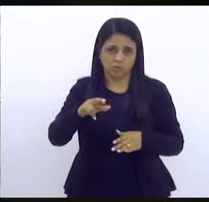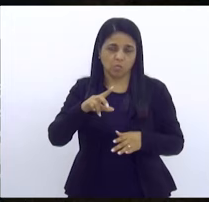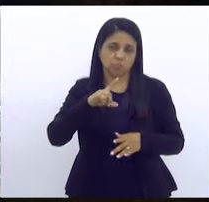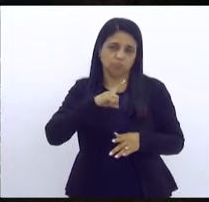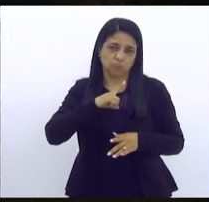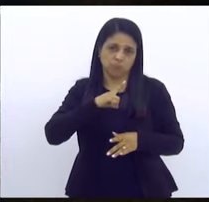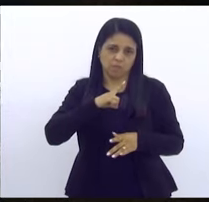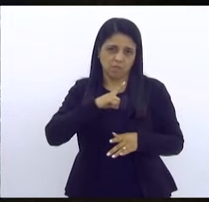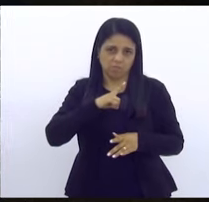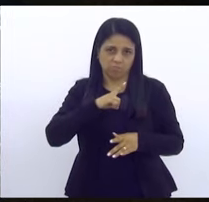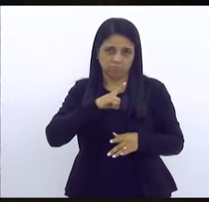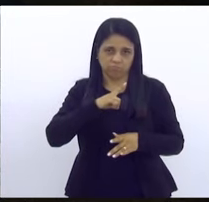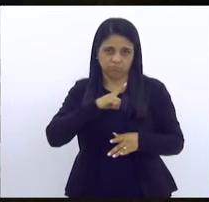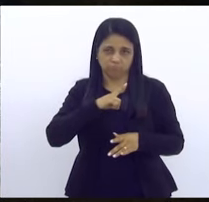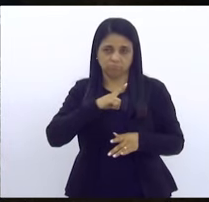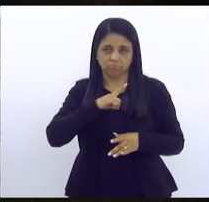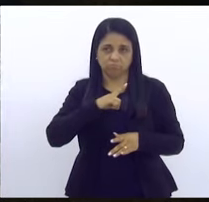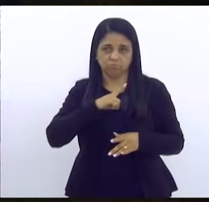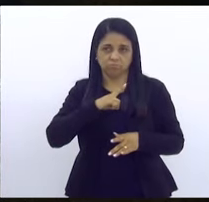aqui,